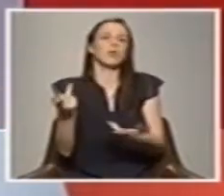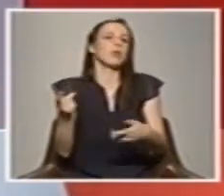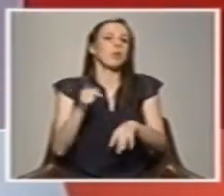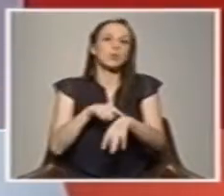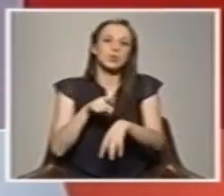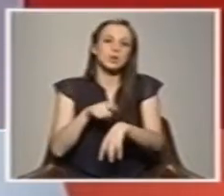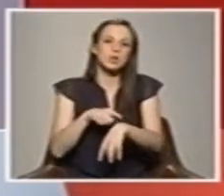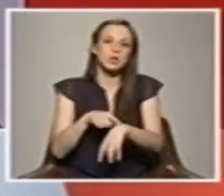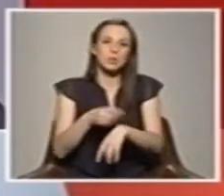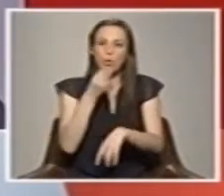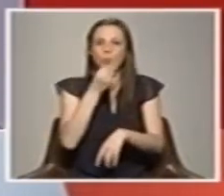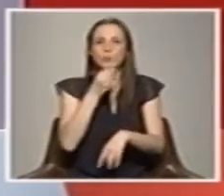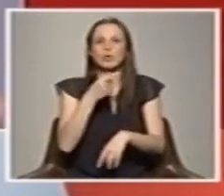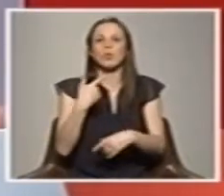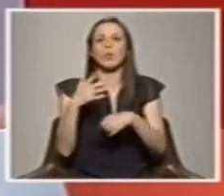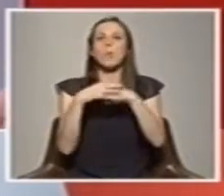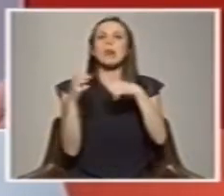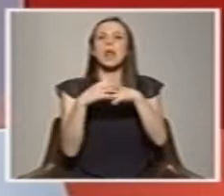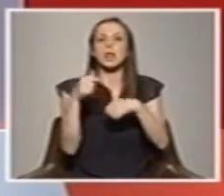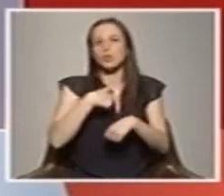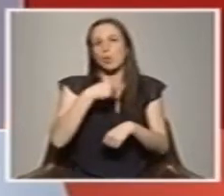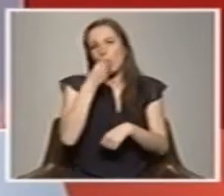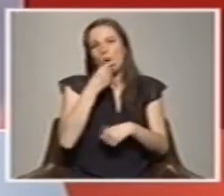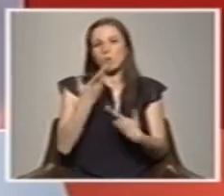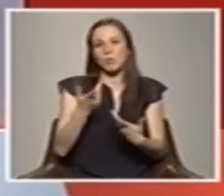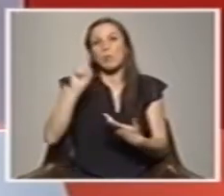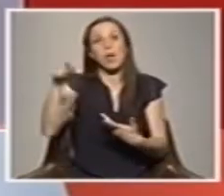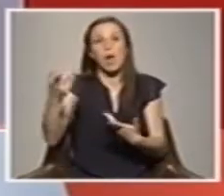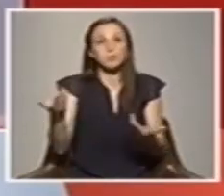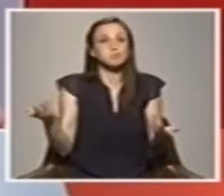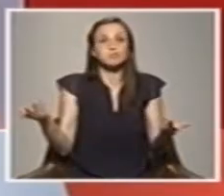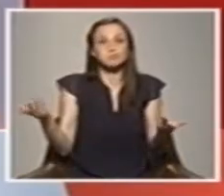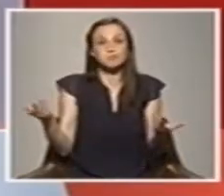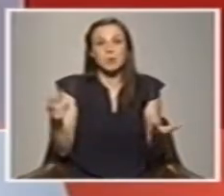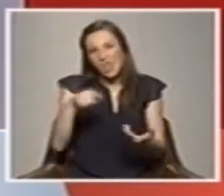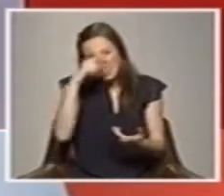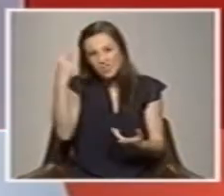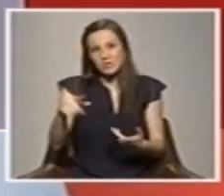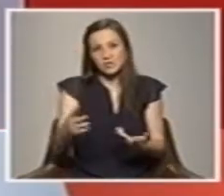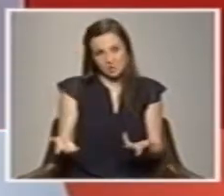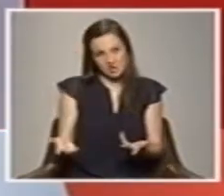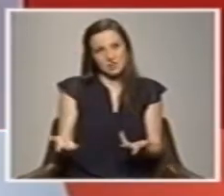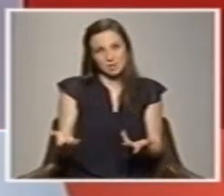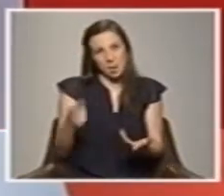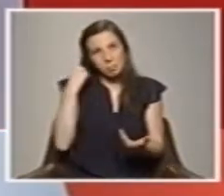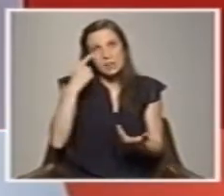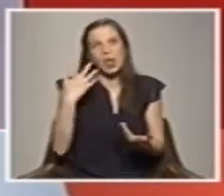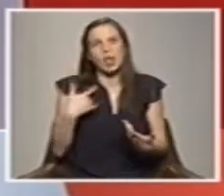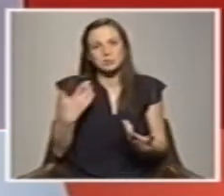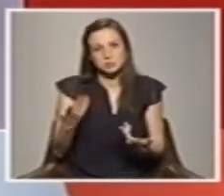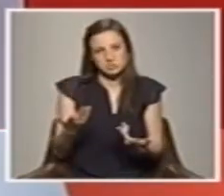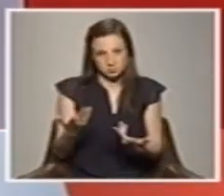vou comer uma laranja hoje... É difícil prever também o comportamento do consumidor, exatamente, é muito difícil. E, portanto,